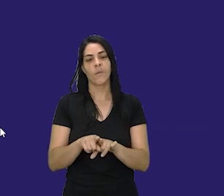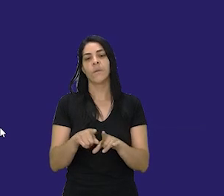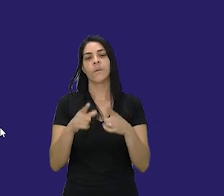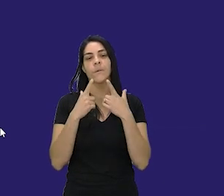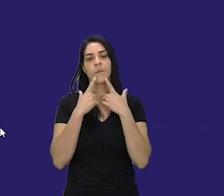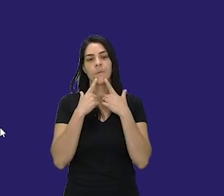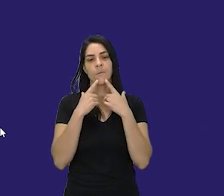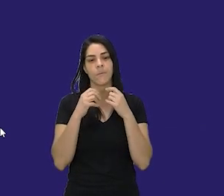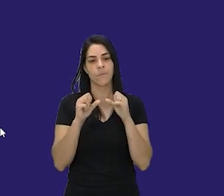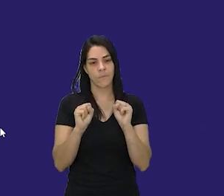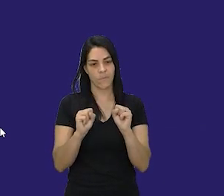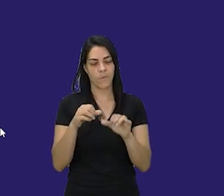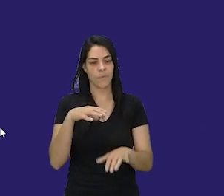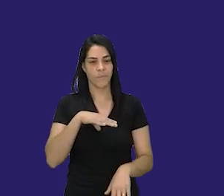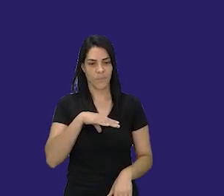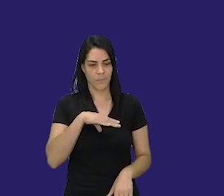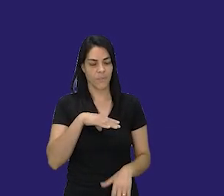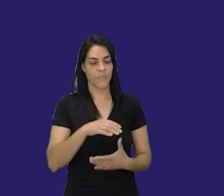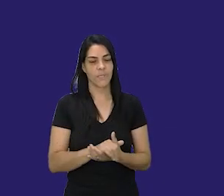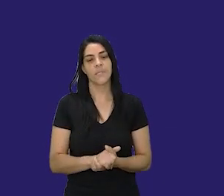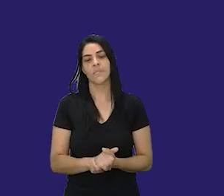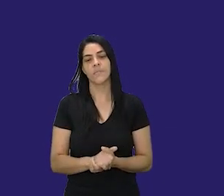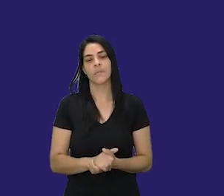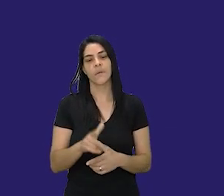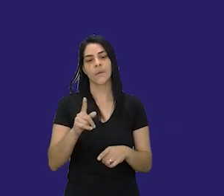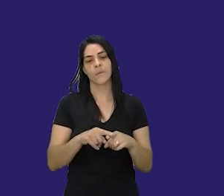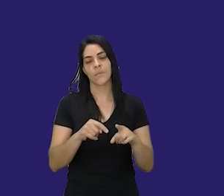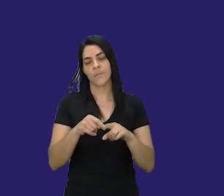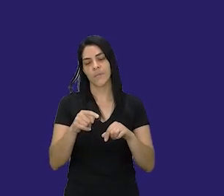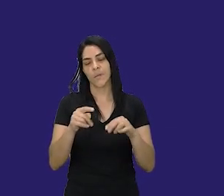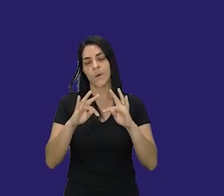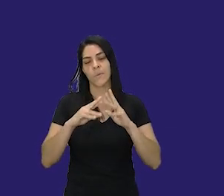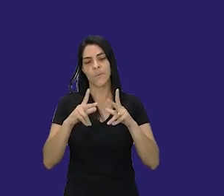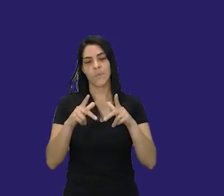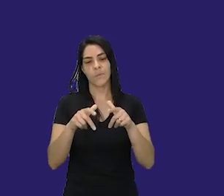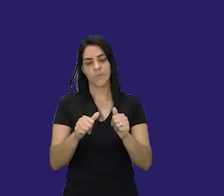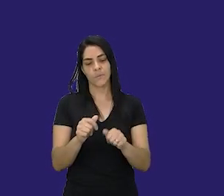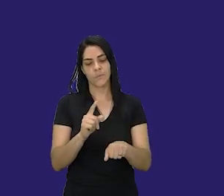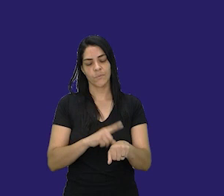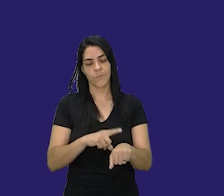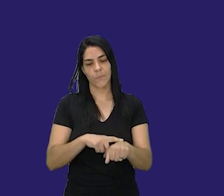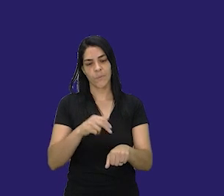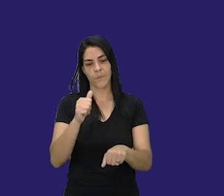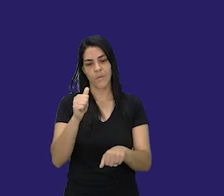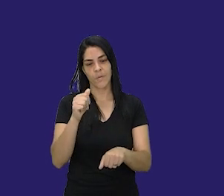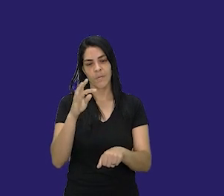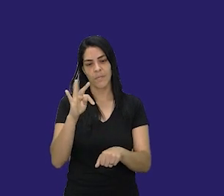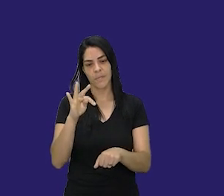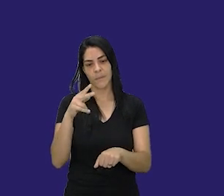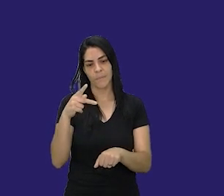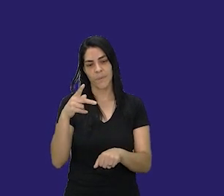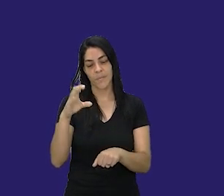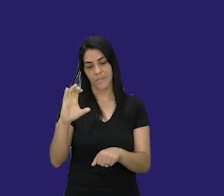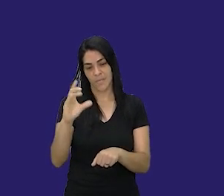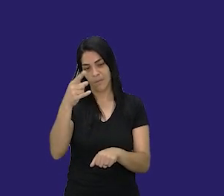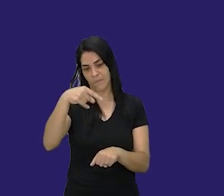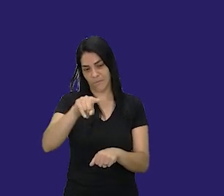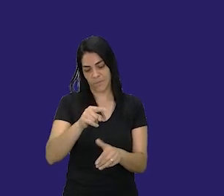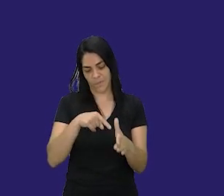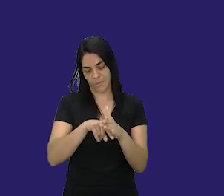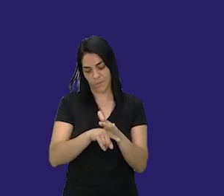muito importante, sobretudo para os momentos de ATPC, em que vocês aprofundam,